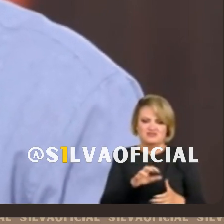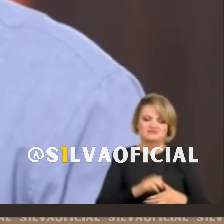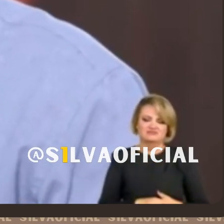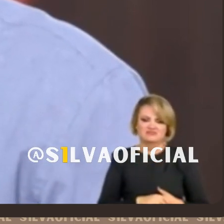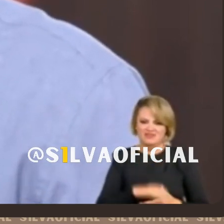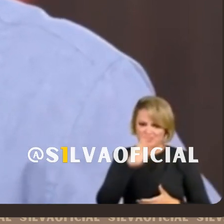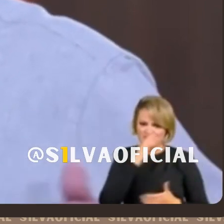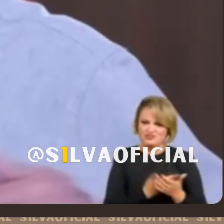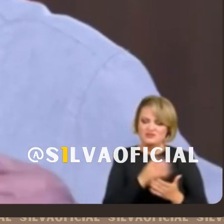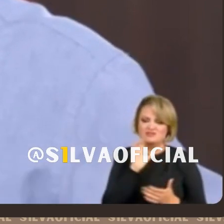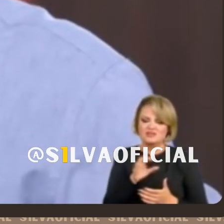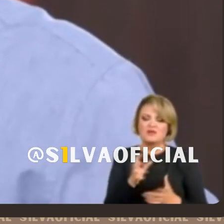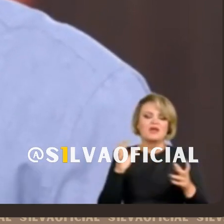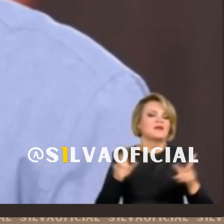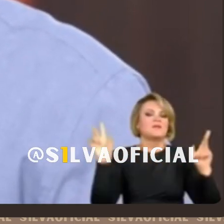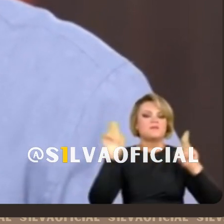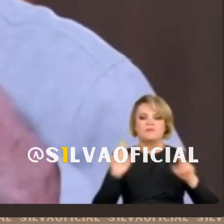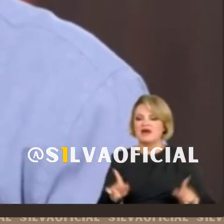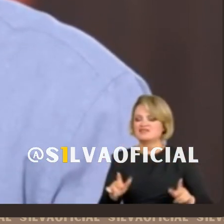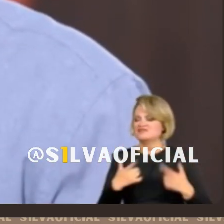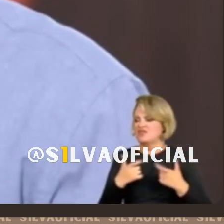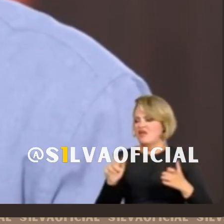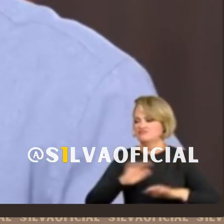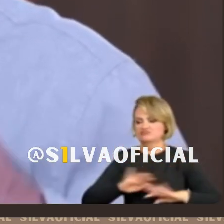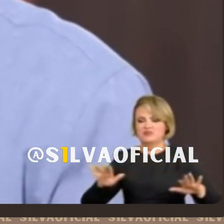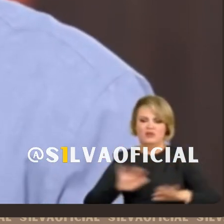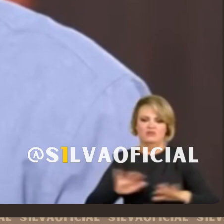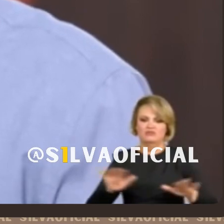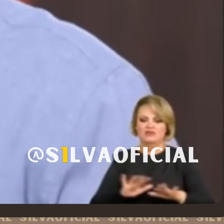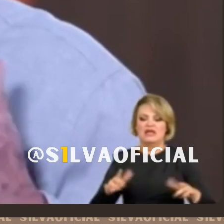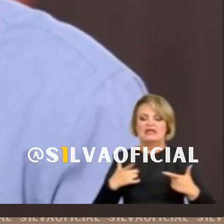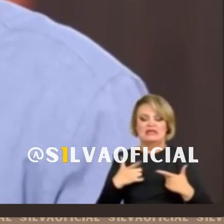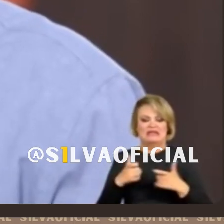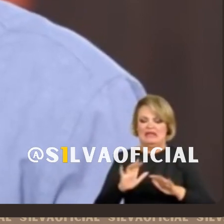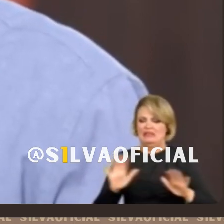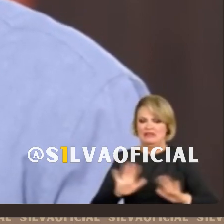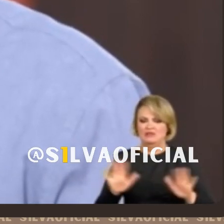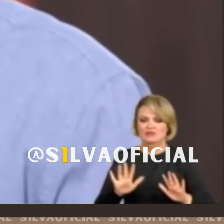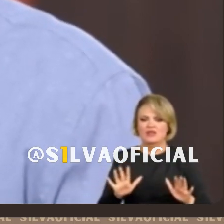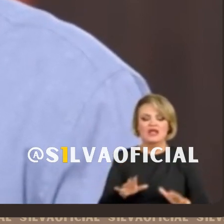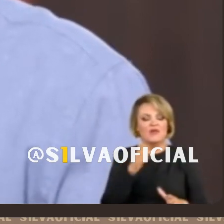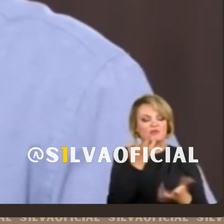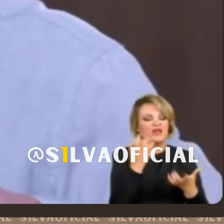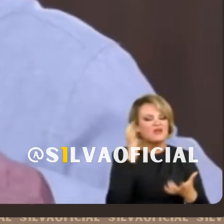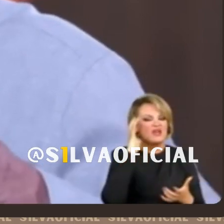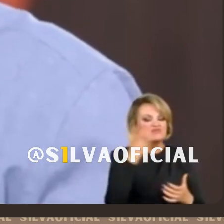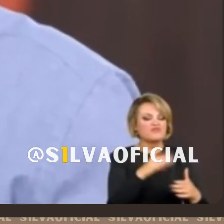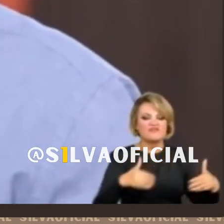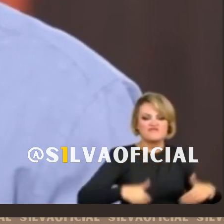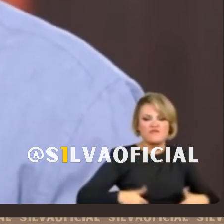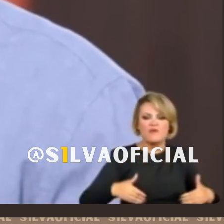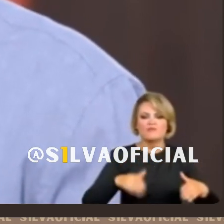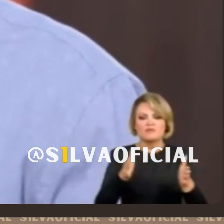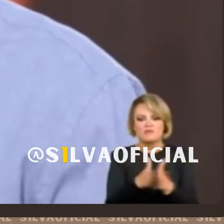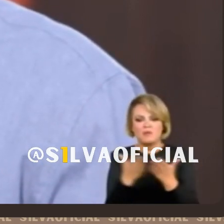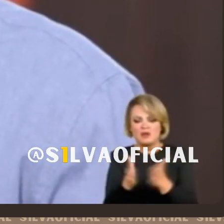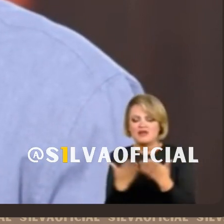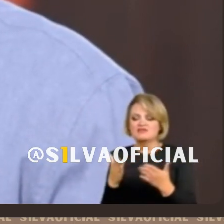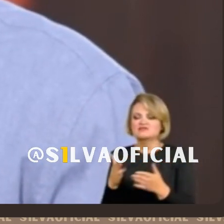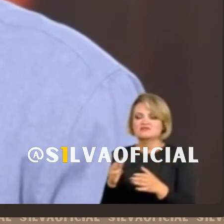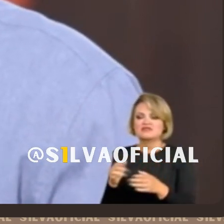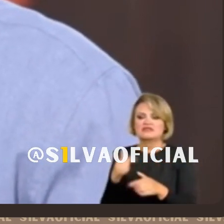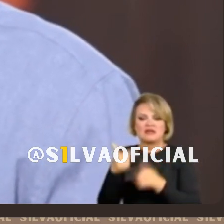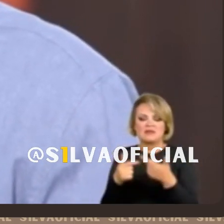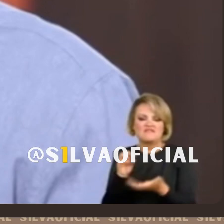guerra. A guerra minha aqui nesse país é contra a desigualdade, é contra a fome, é contra o desemprego, é para melhorar a qualidade